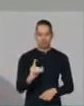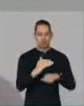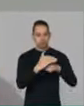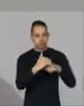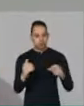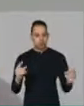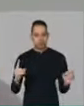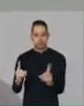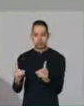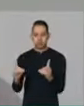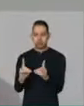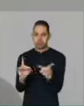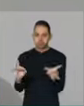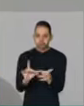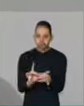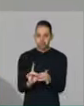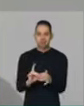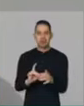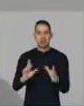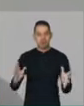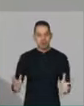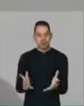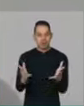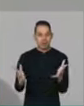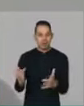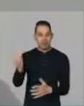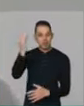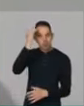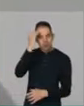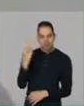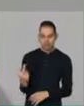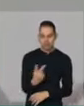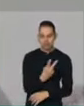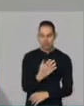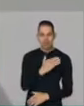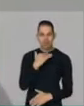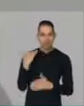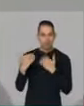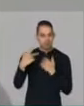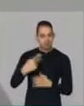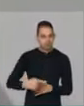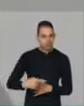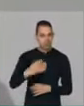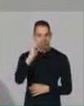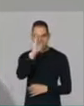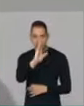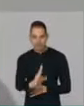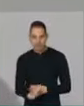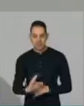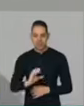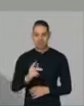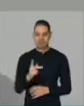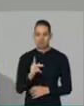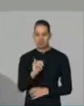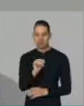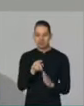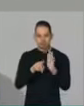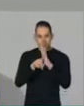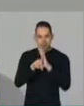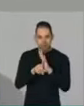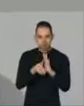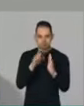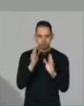morte nesse país. E a CPI vai ter que demonstrar isso, a responsabilidade do presidente da República pelas mortes